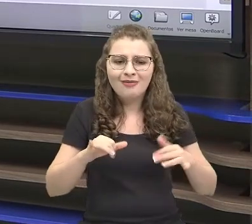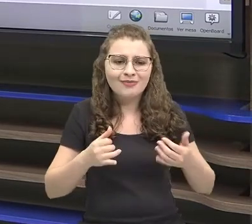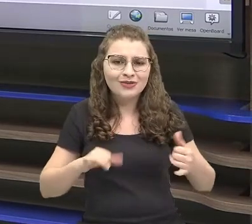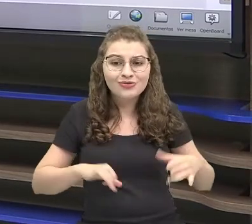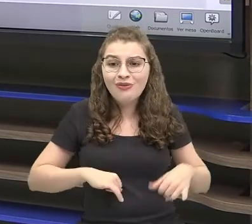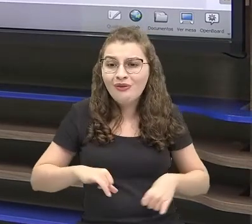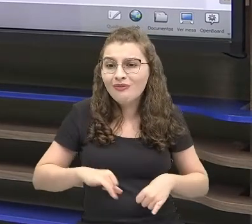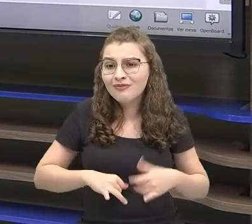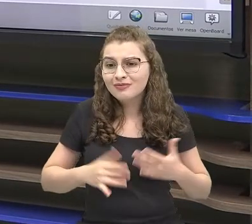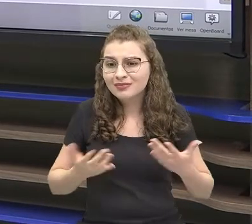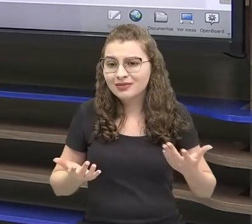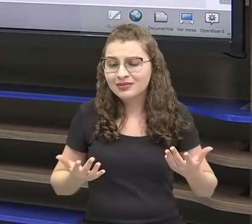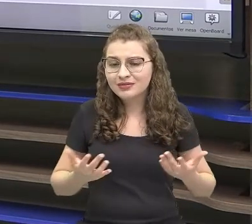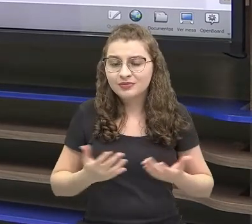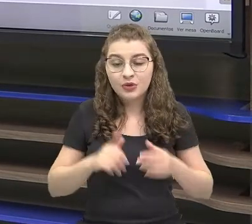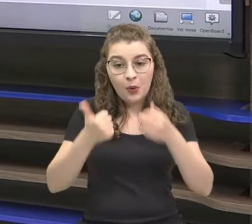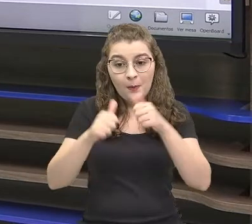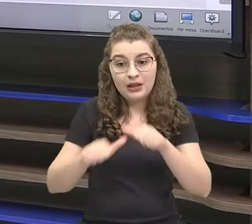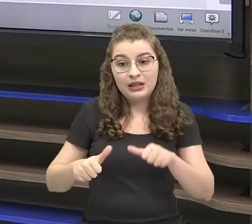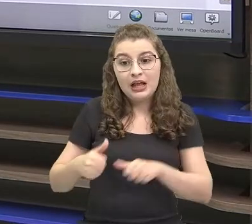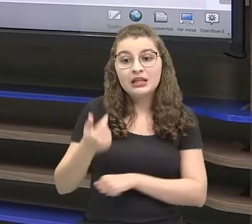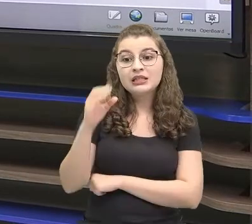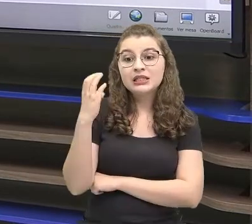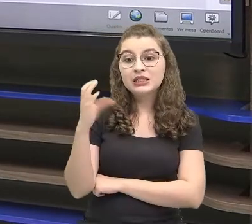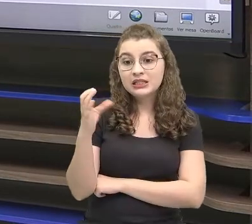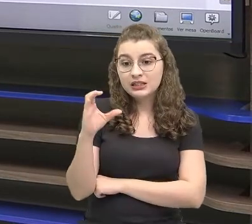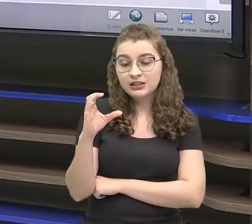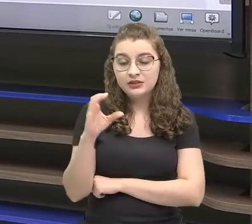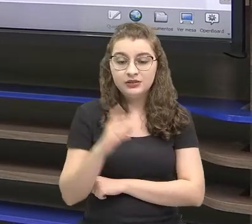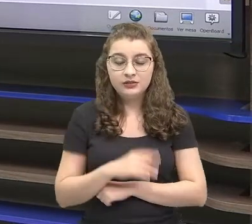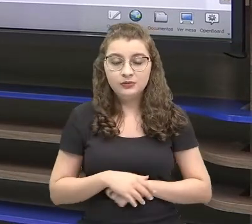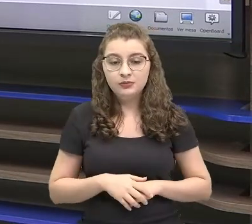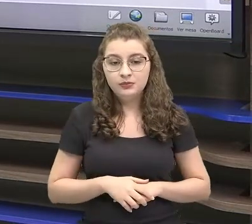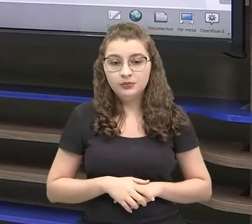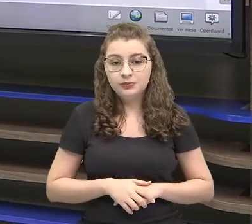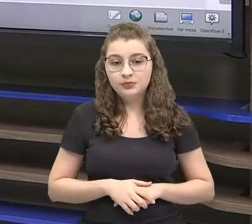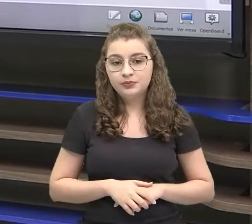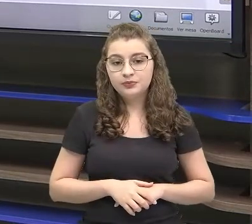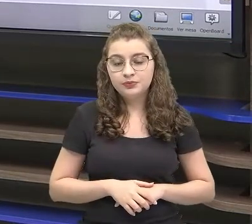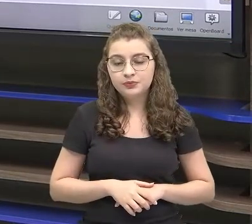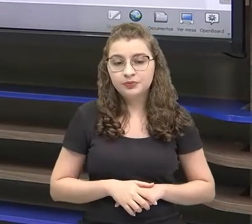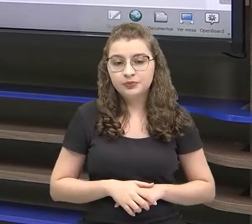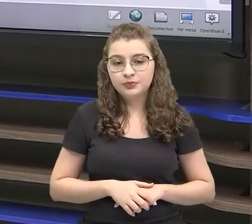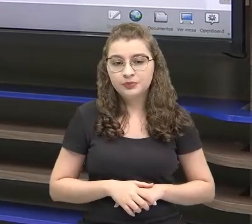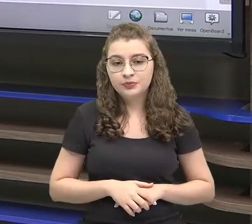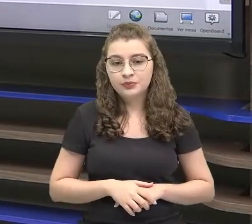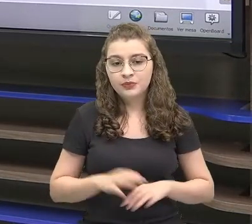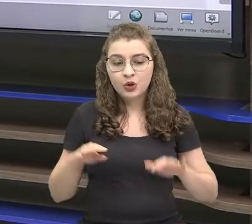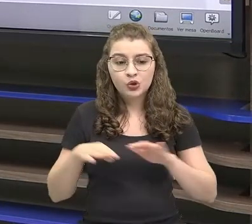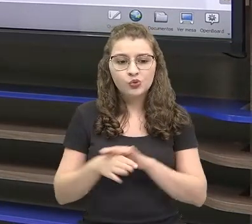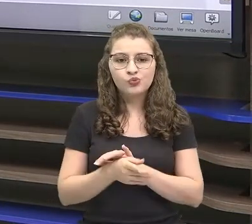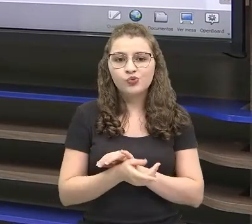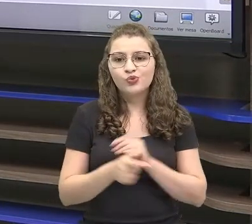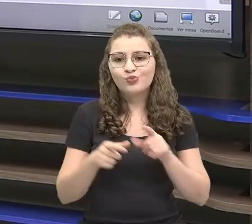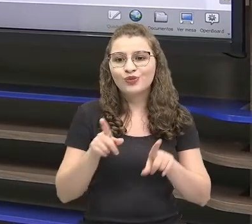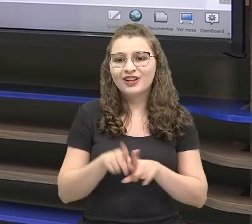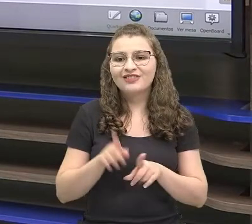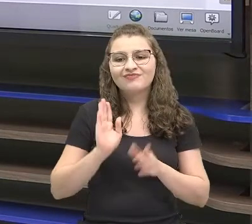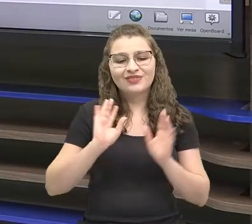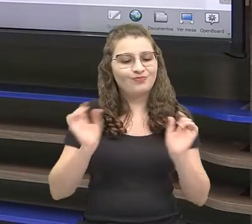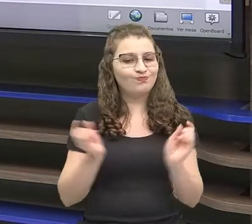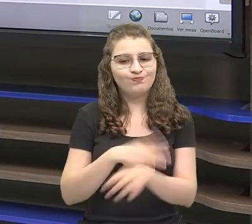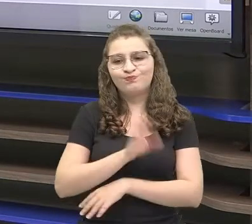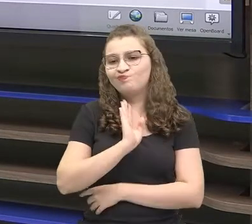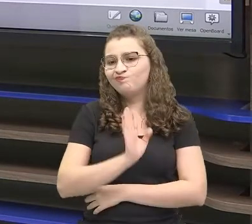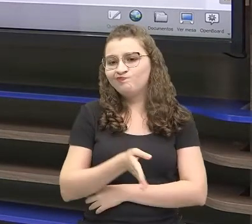ali de uma análise científica, uma situação positivista e determinista, porque o homem, o